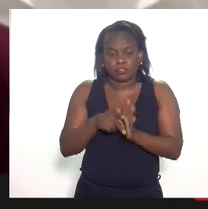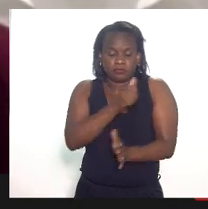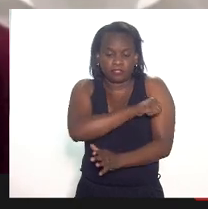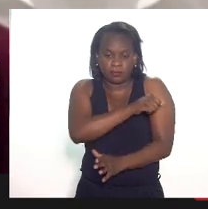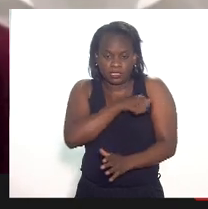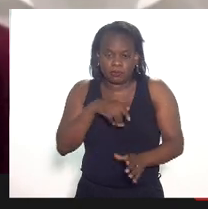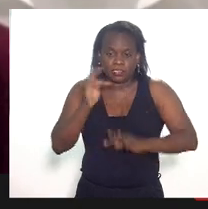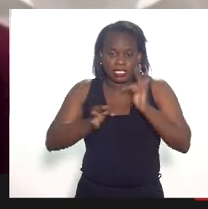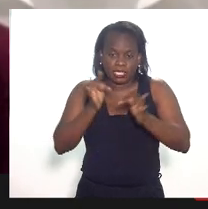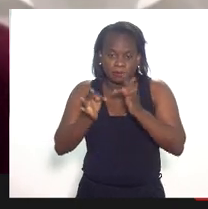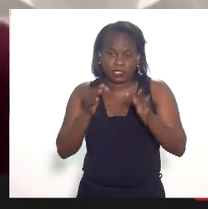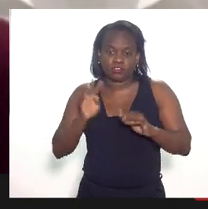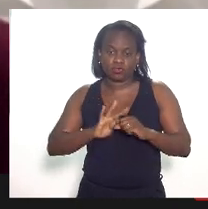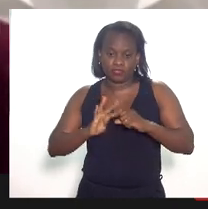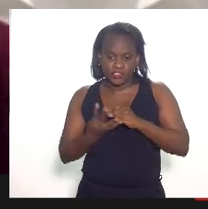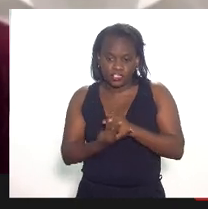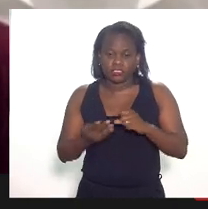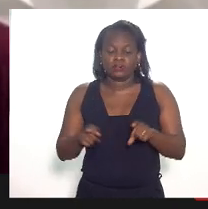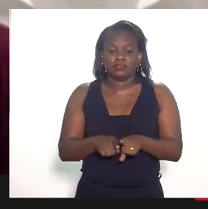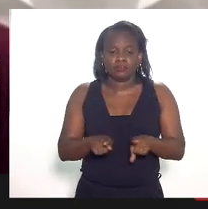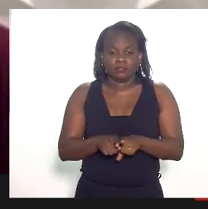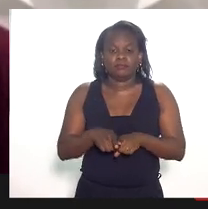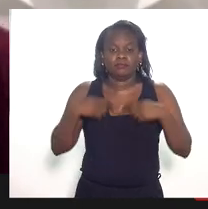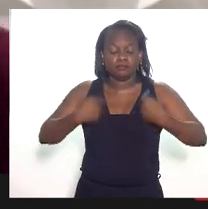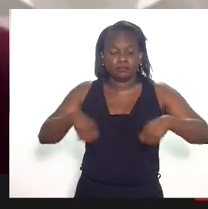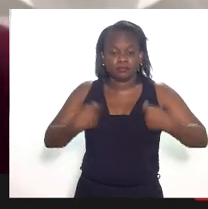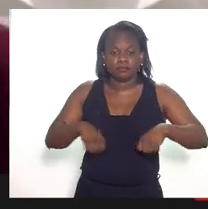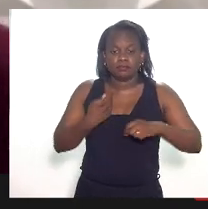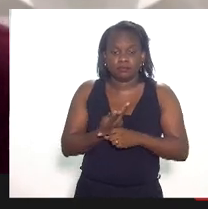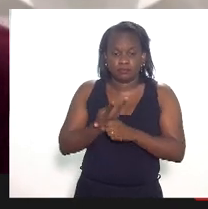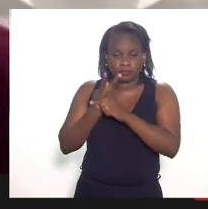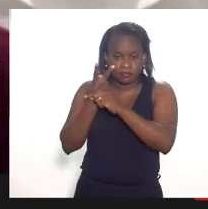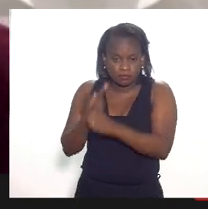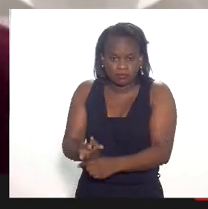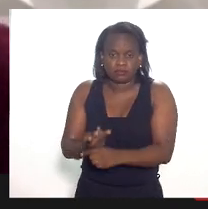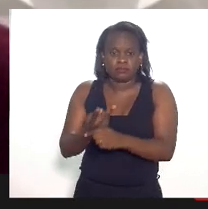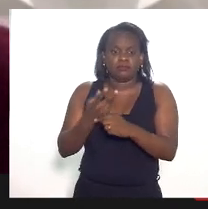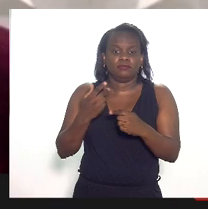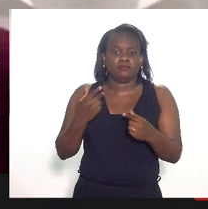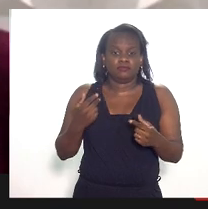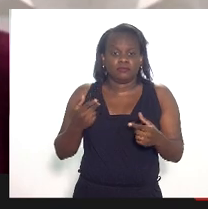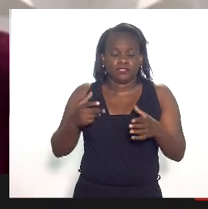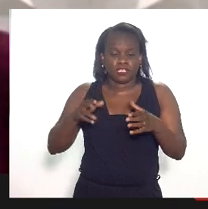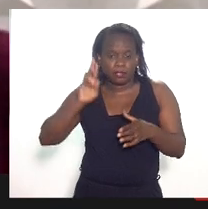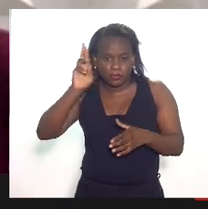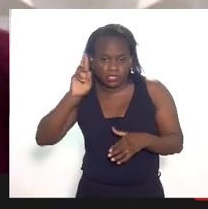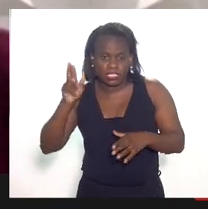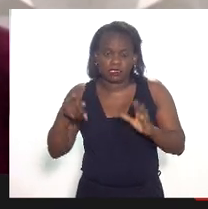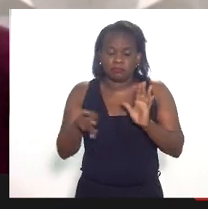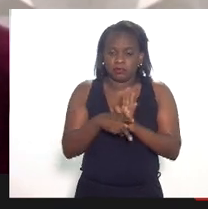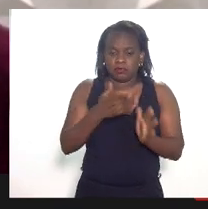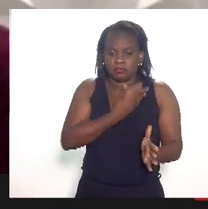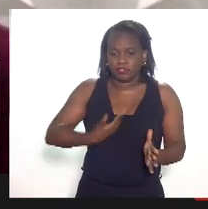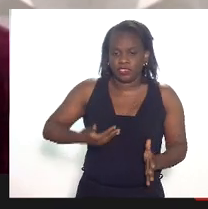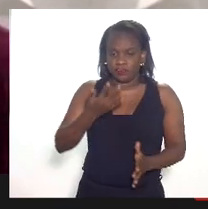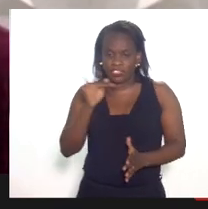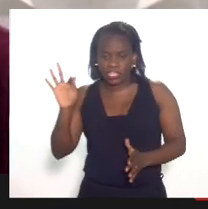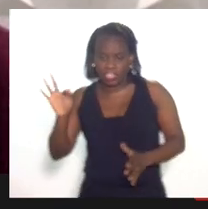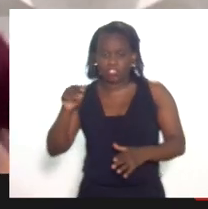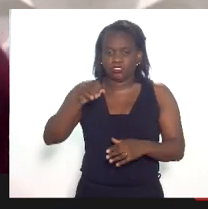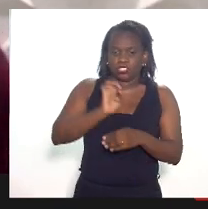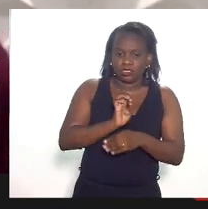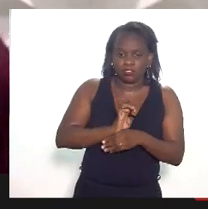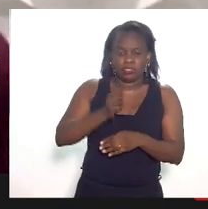para tratamento COVID. Nós temos que buscar que os entes, né, seja o governo federal, estadual ou municipal,